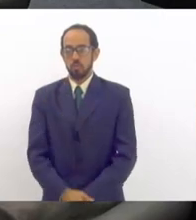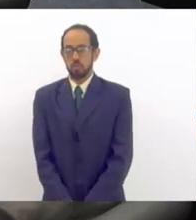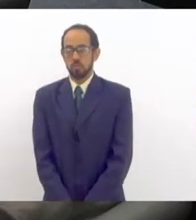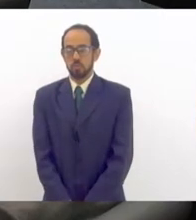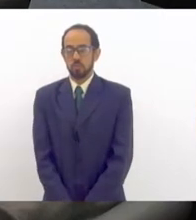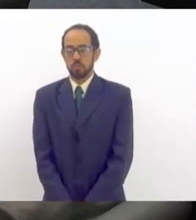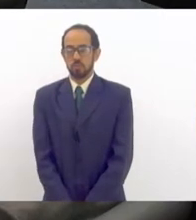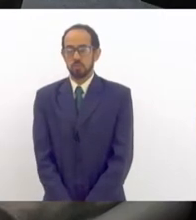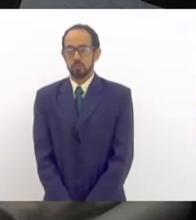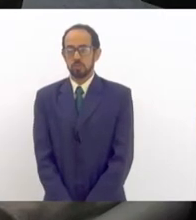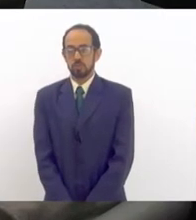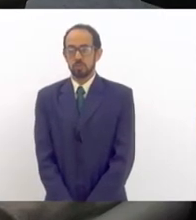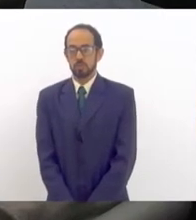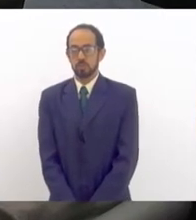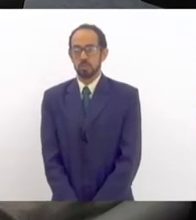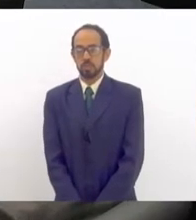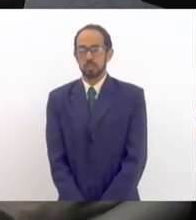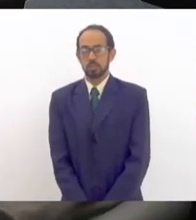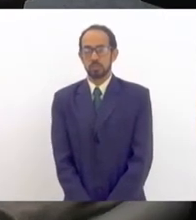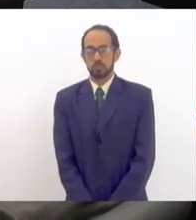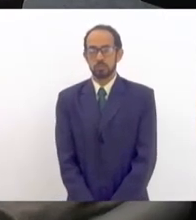fizeram obsessão